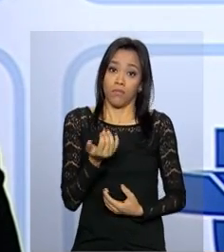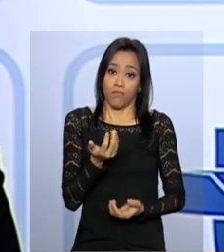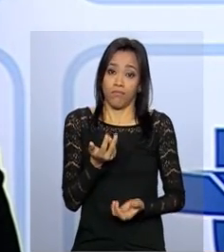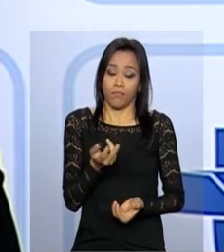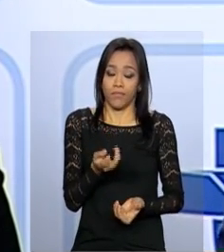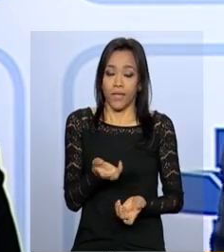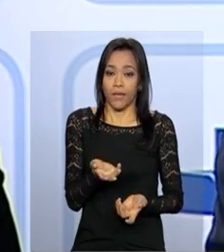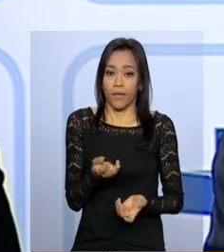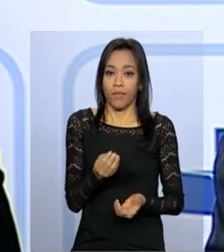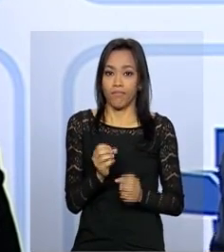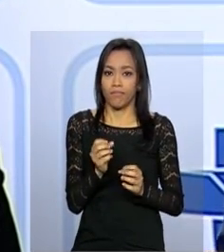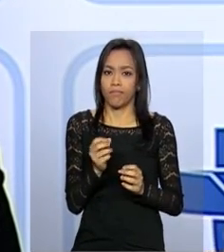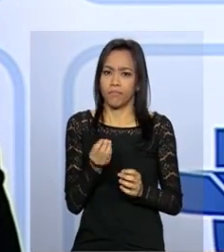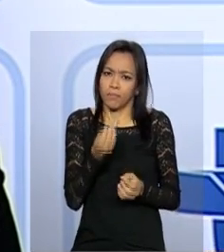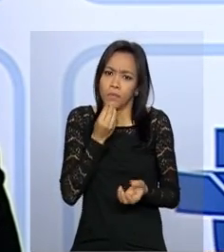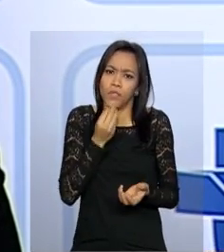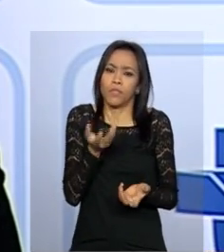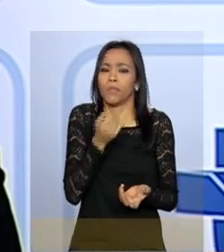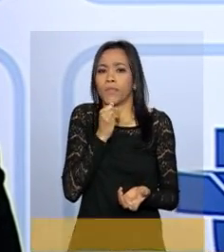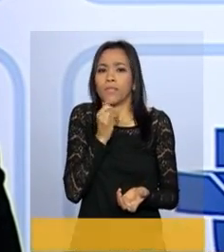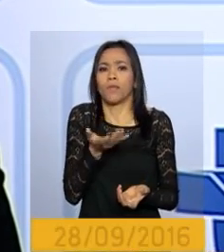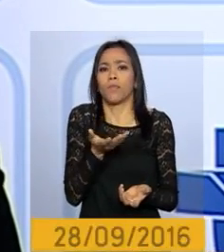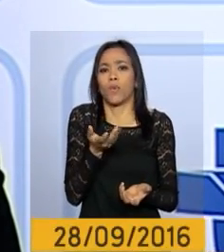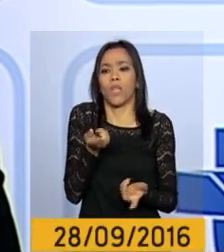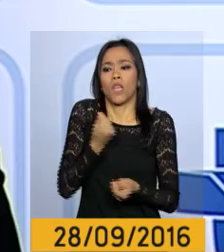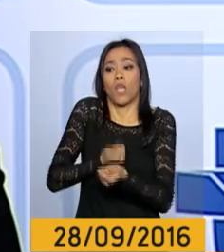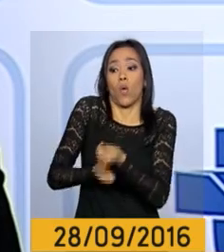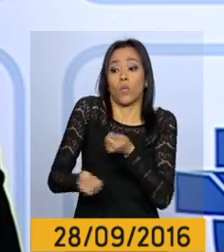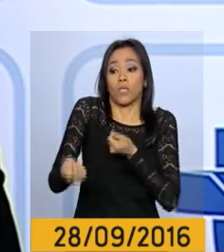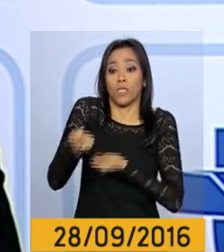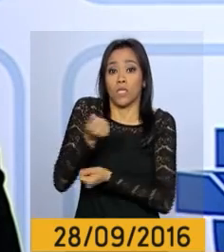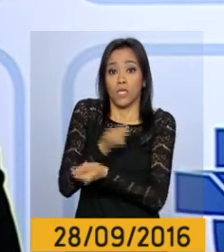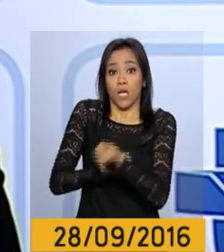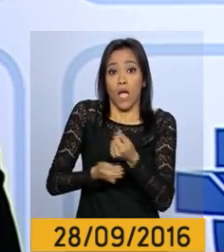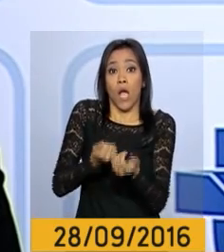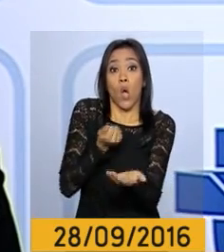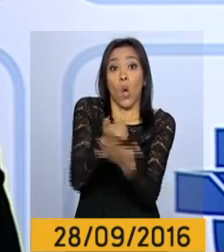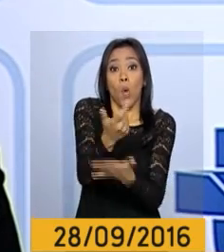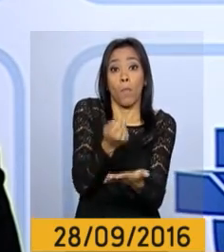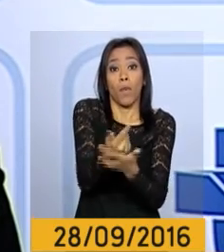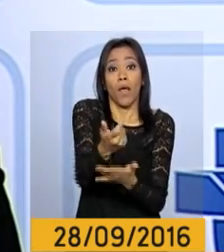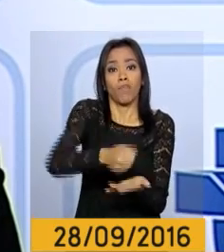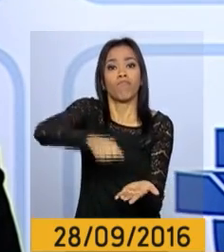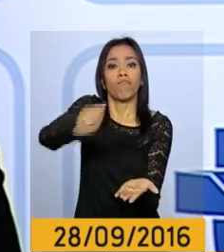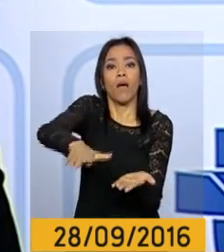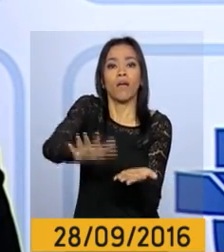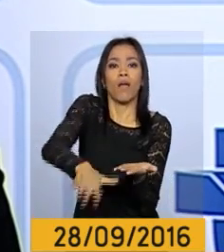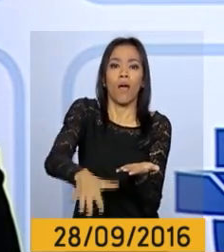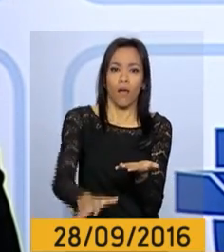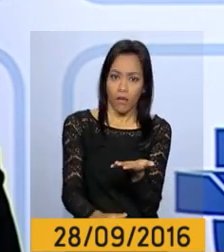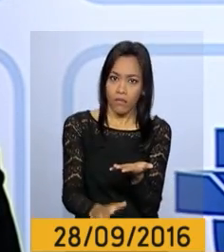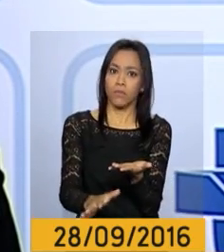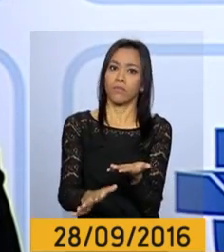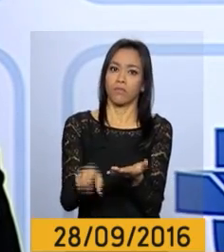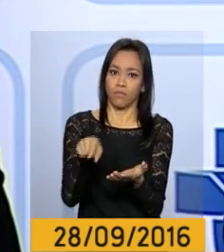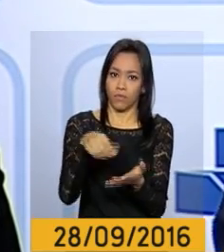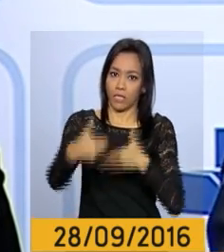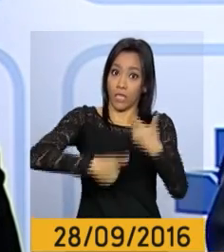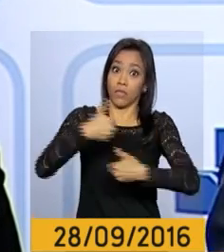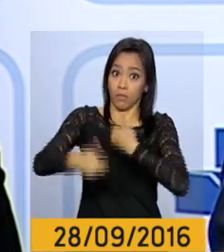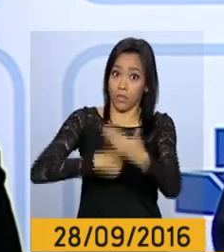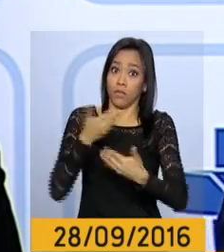utilizar o nosso poder de negociação e teríamos comprado mais barato o tratamento que estava sendo dado